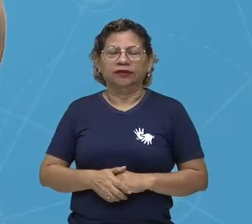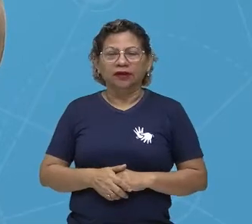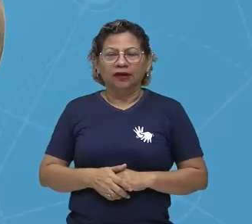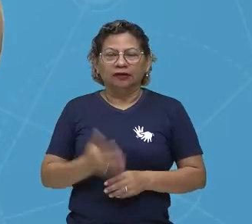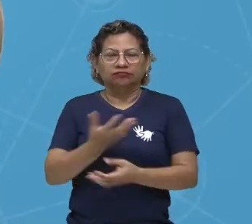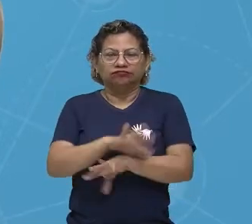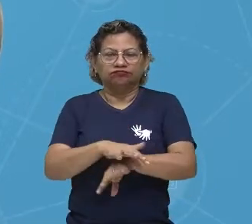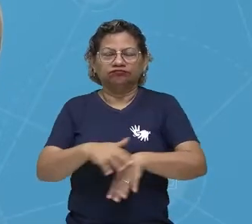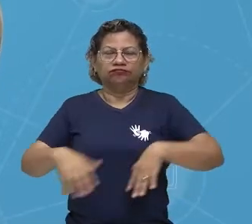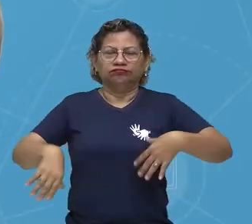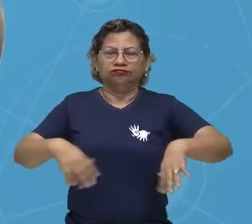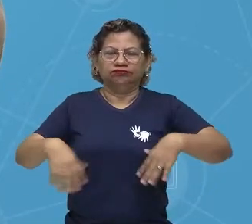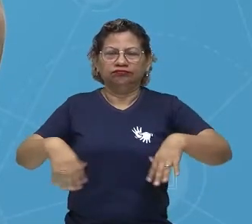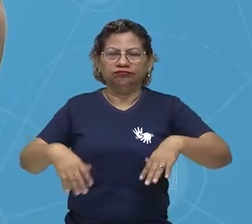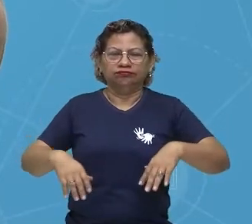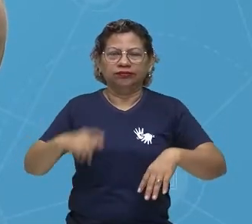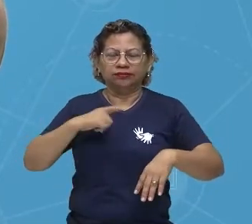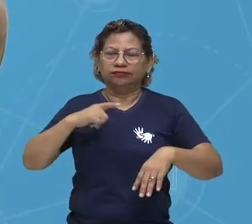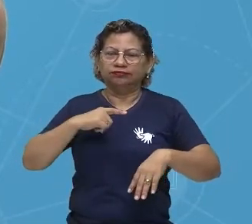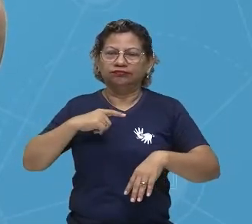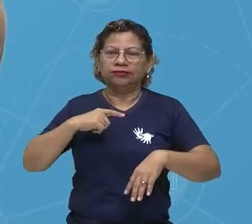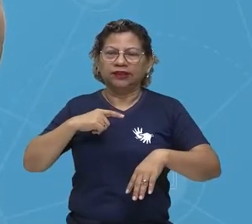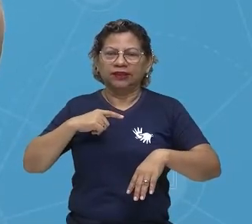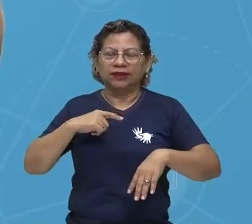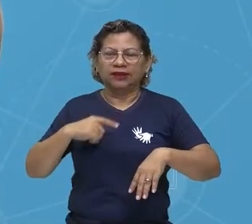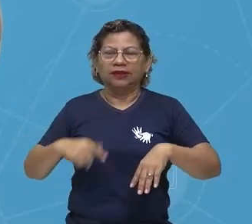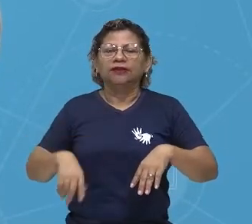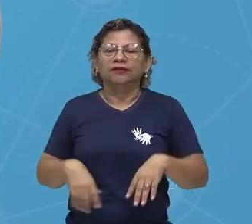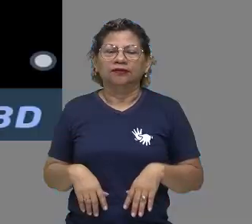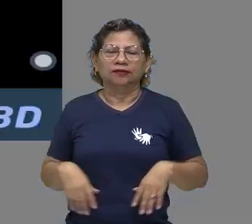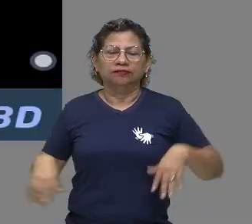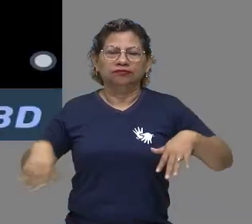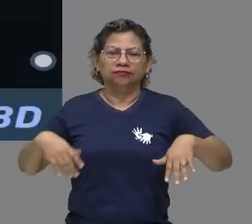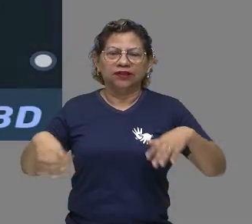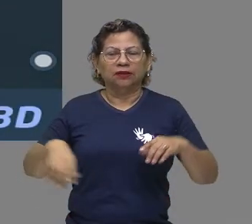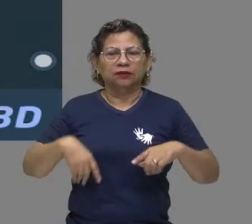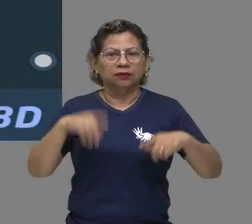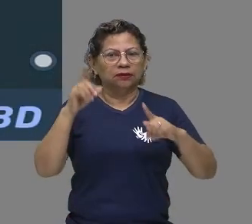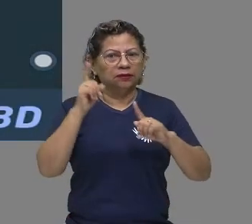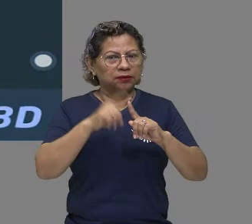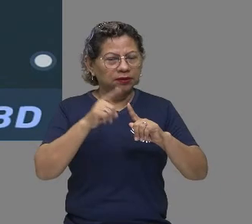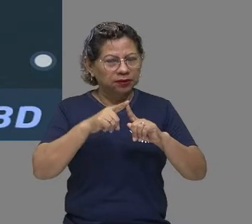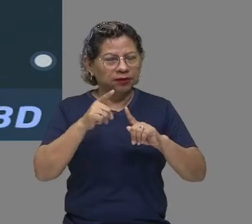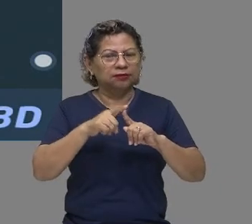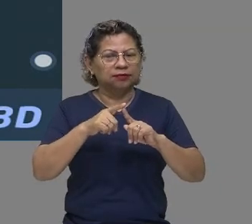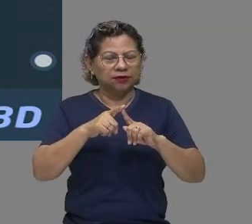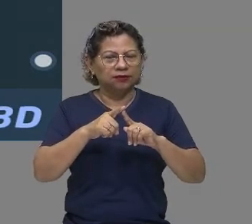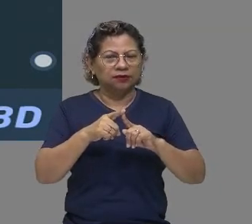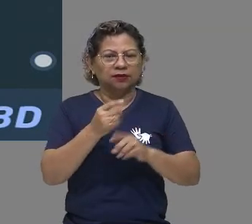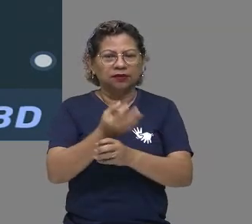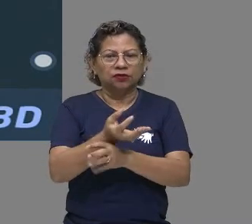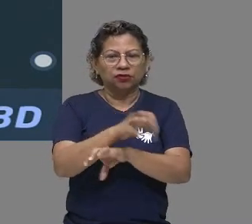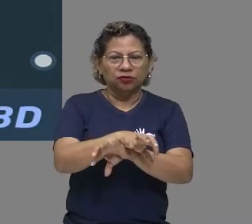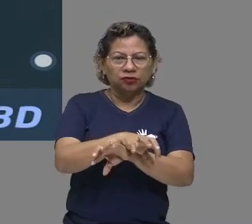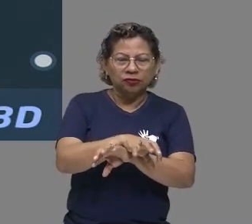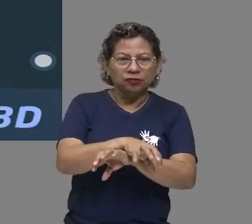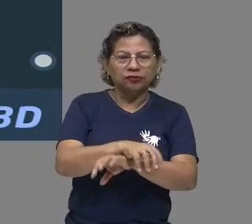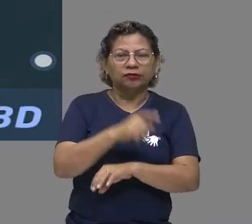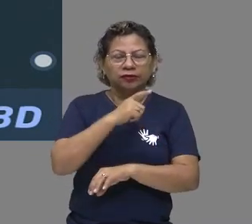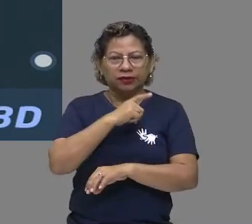esquelético e a gente vai observar também as estruturas né os tipos de ossos que fazem parte